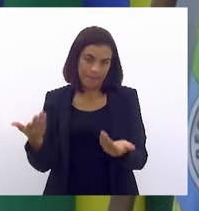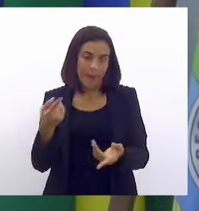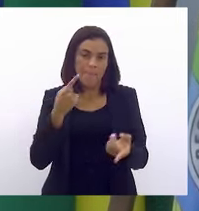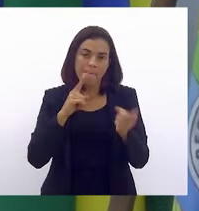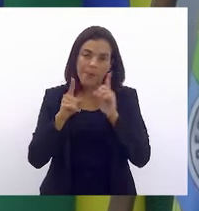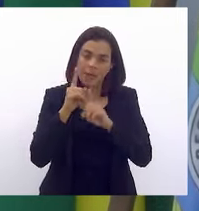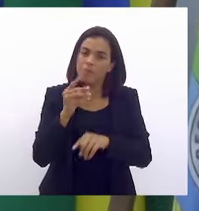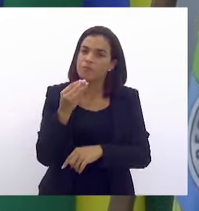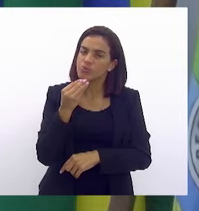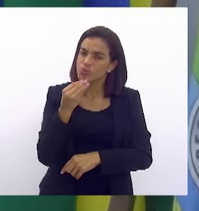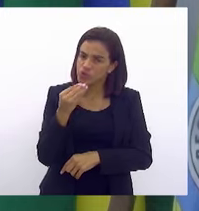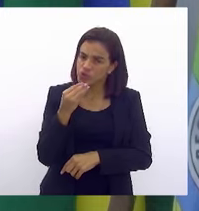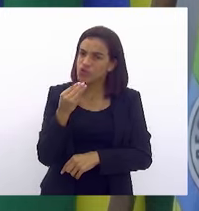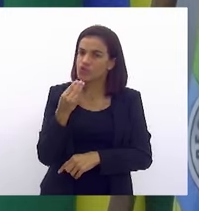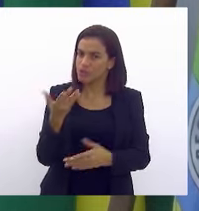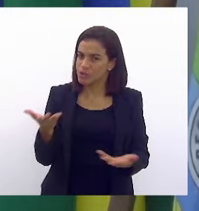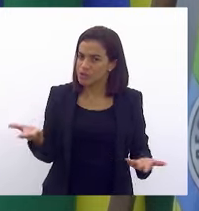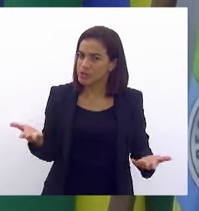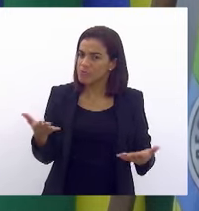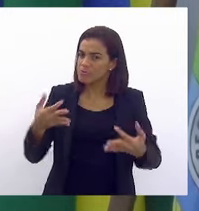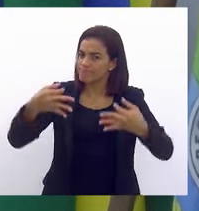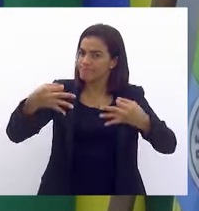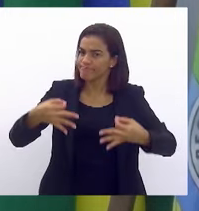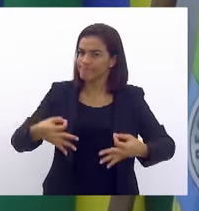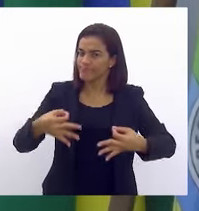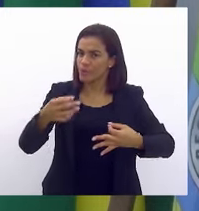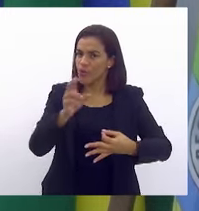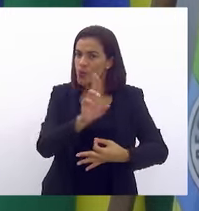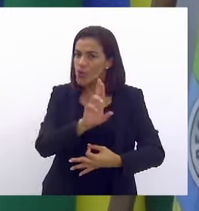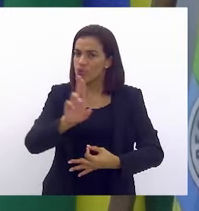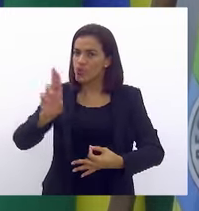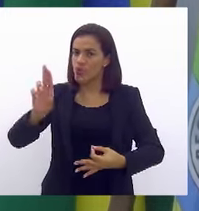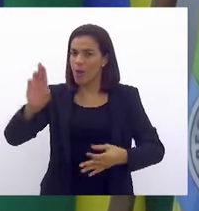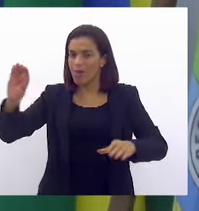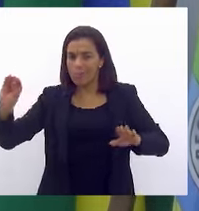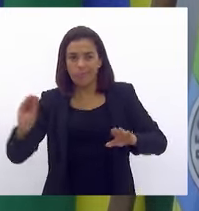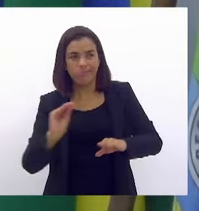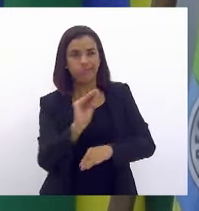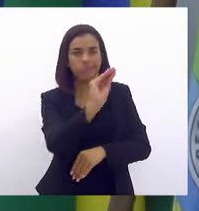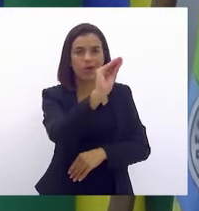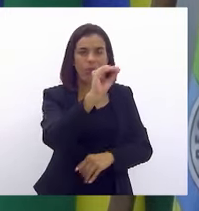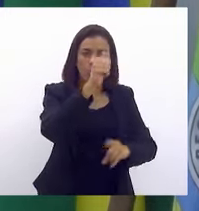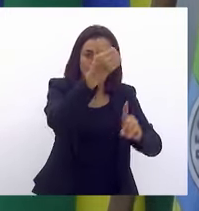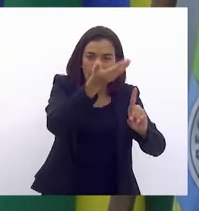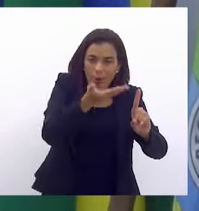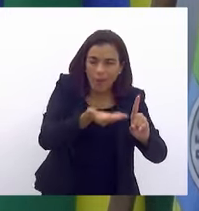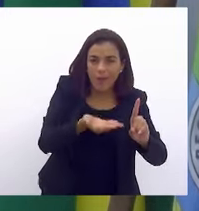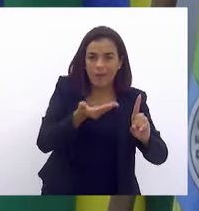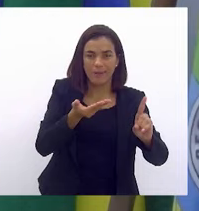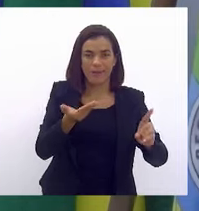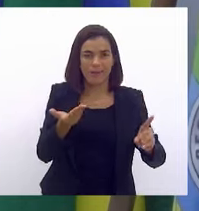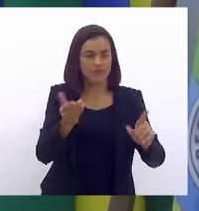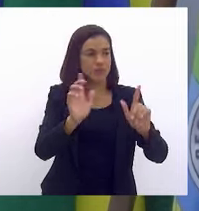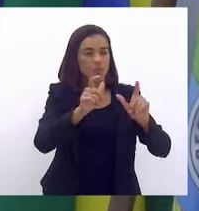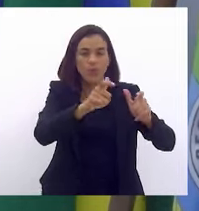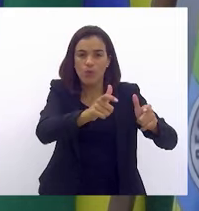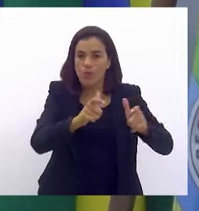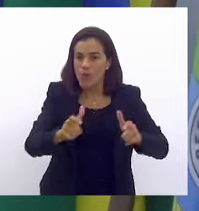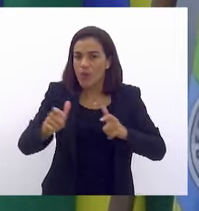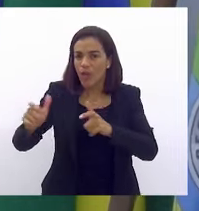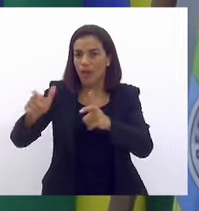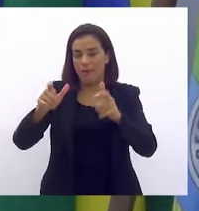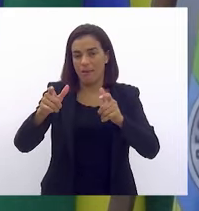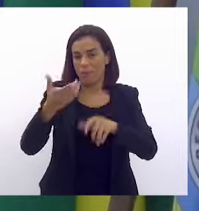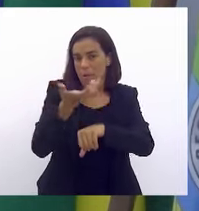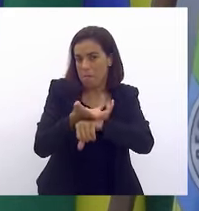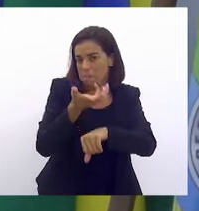fazer justiça aqui, honrando aí o nome da memória da doutora May, fazendo uma homenagem, dando o nome dela num projeto, numa